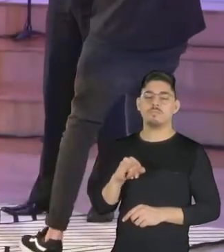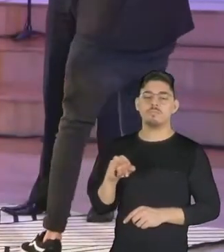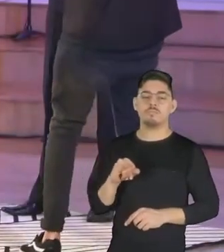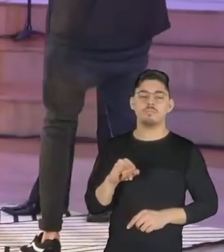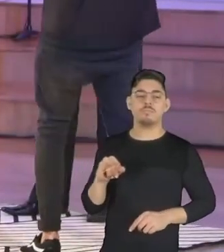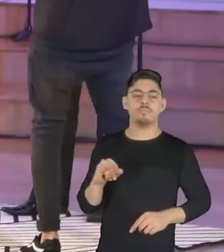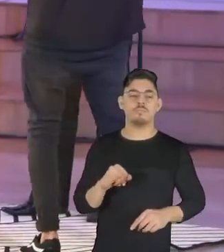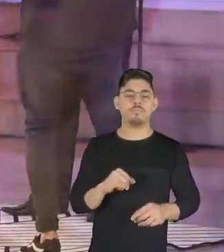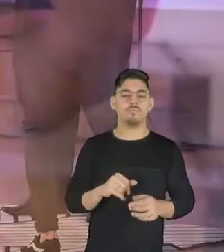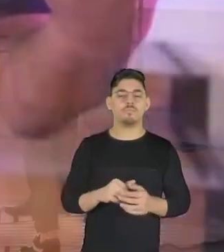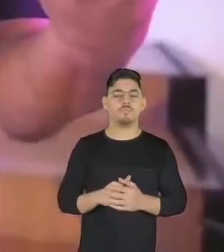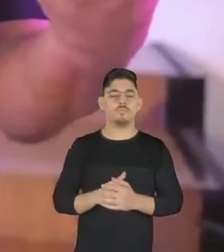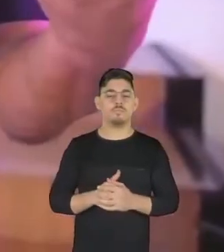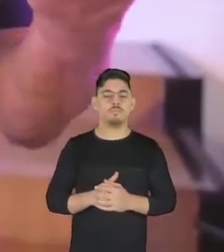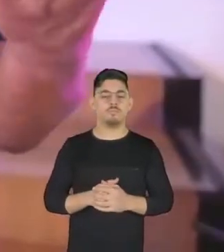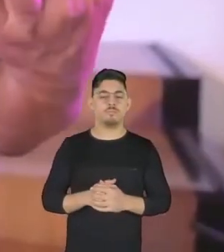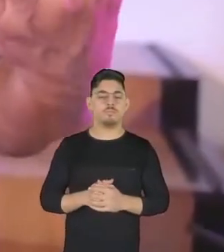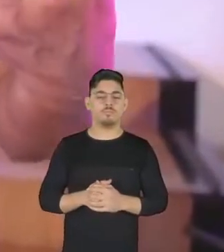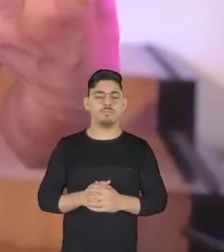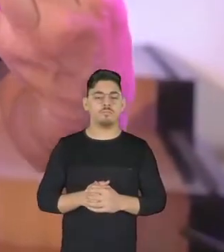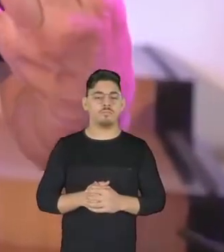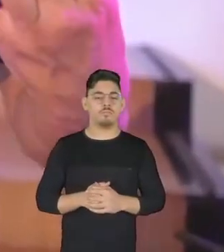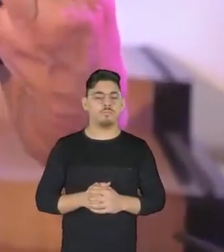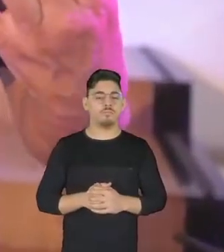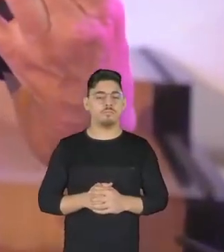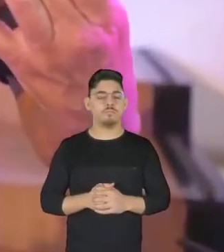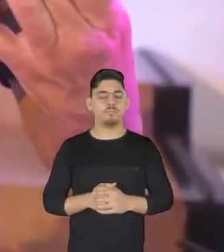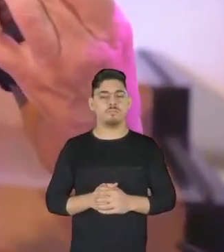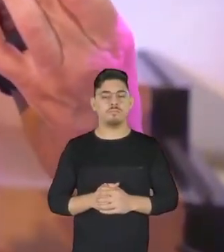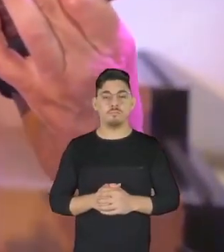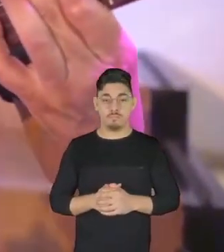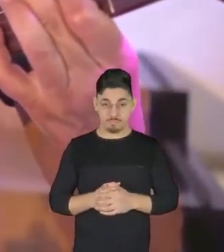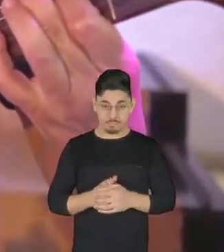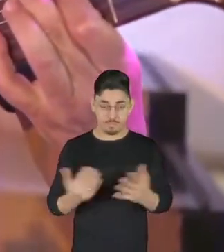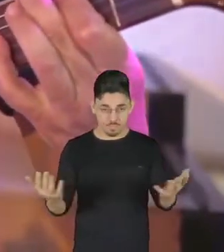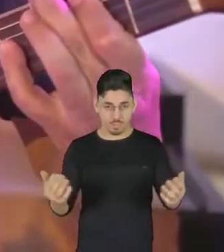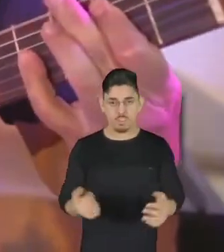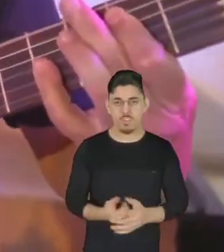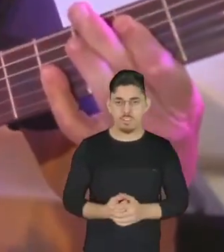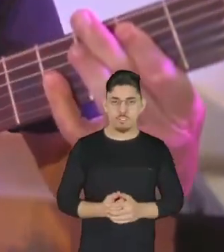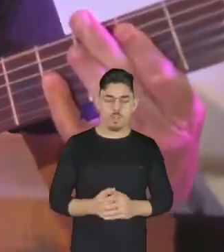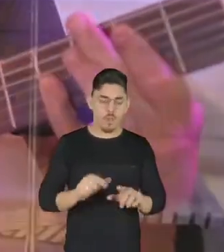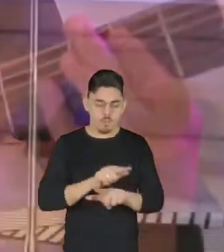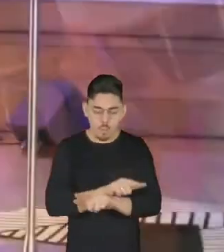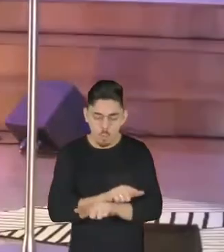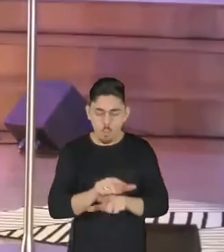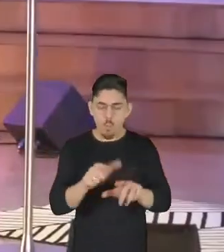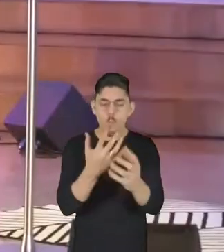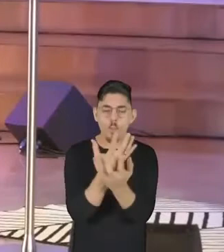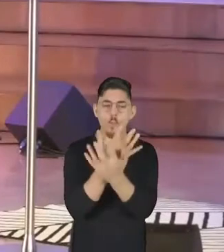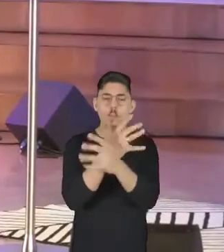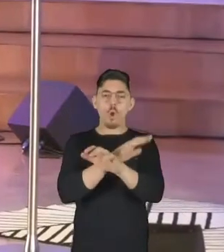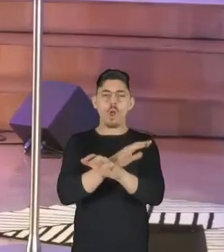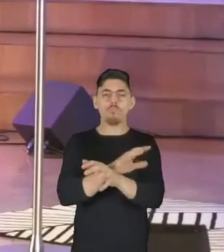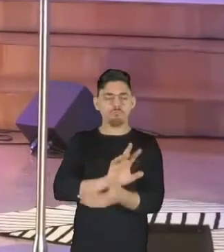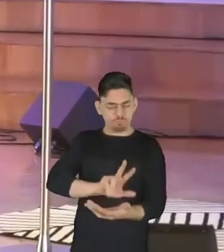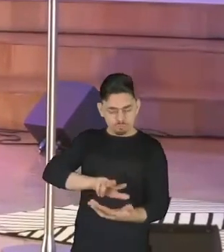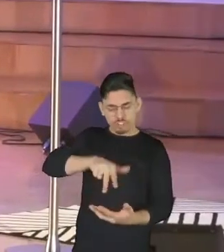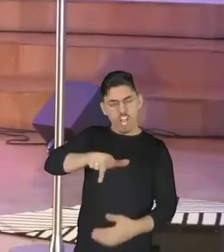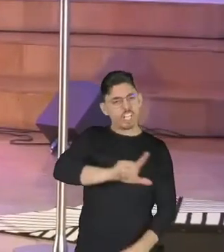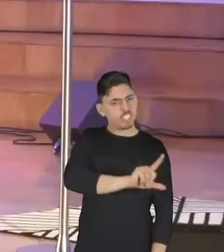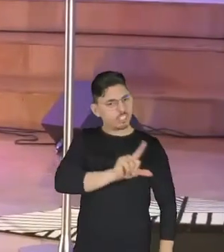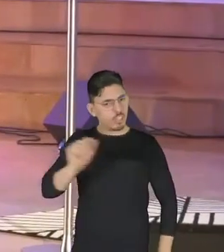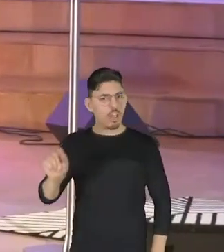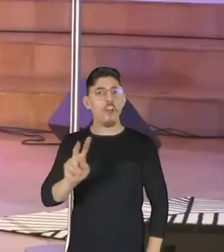irmãos. Levante-se do deserto, caminhe na direção de Canaã.